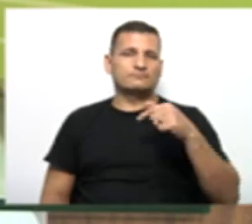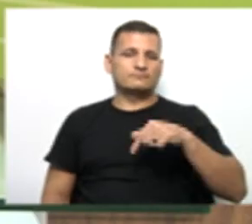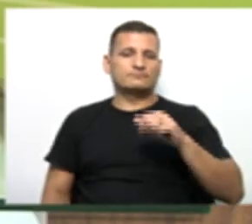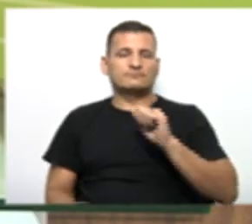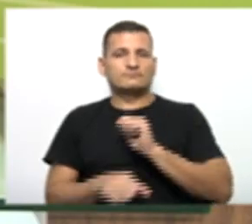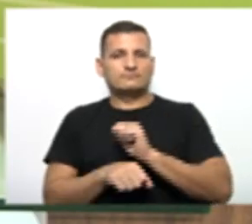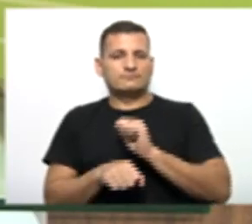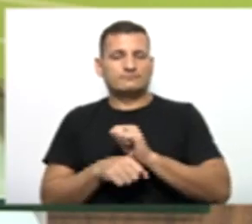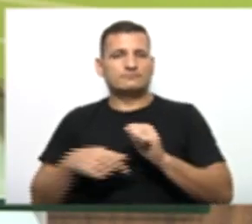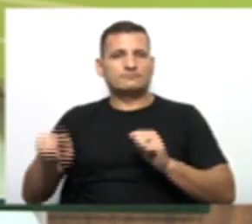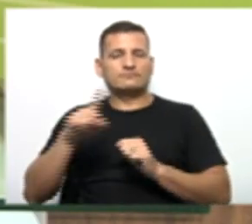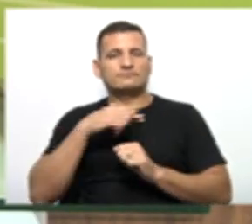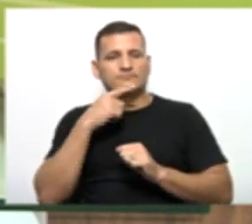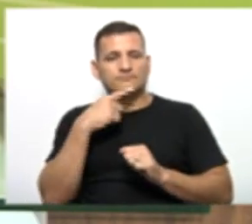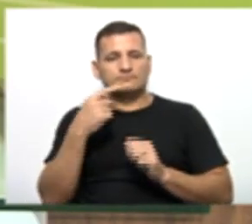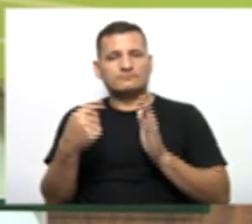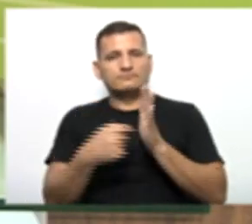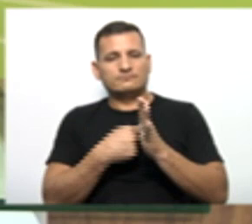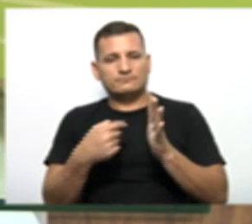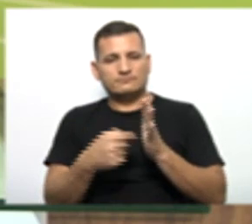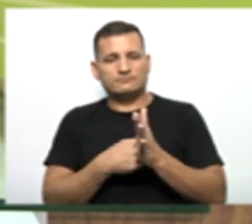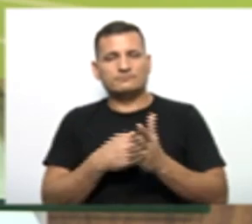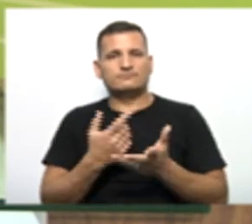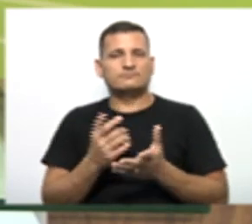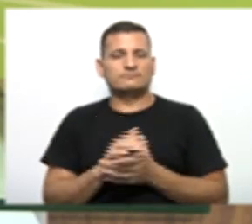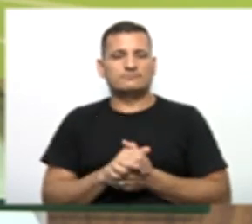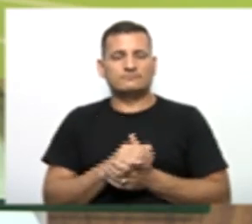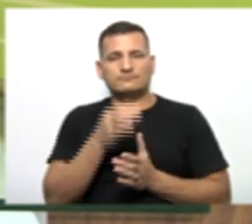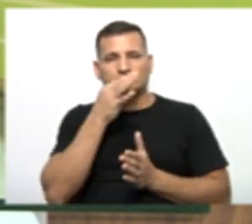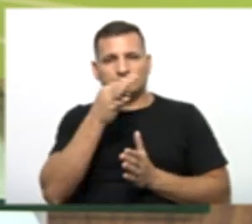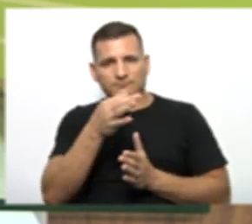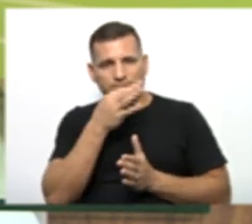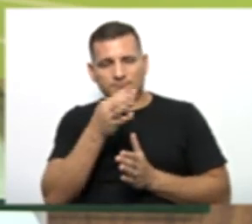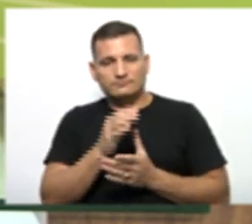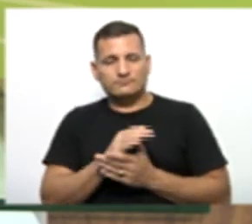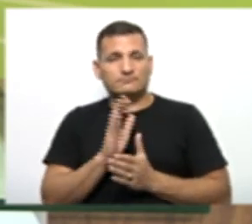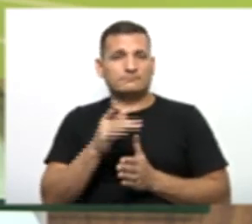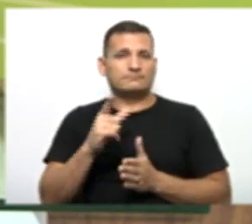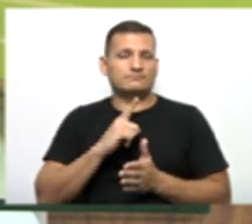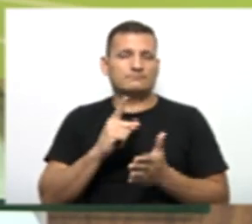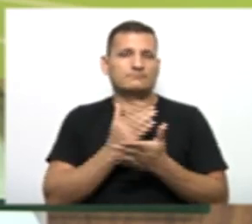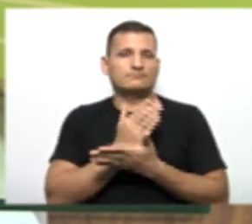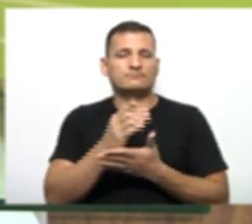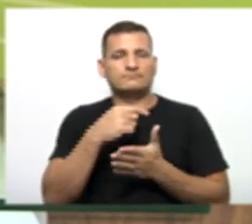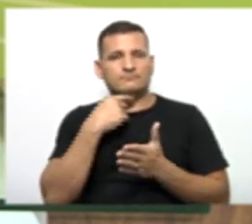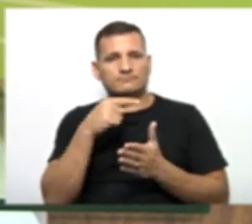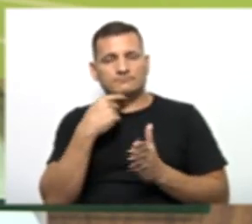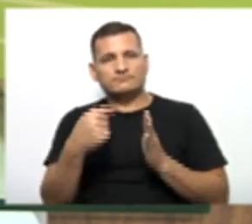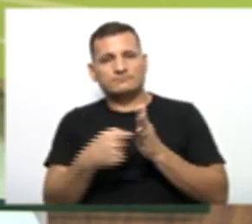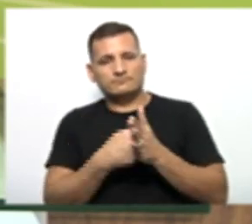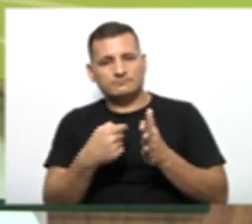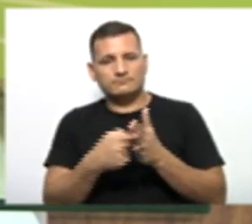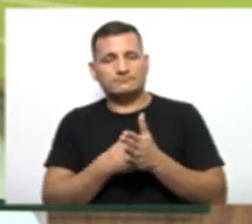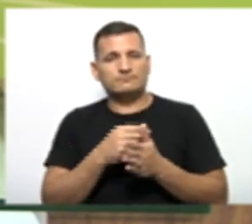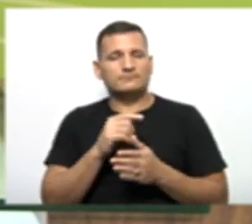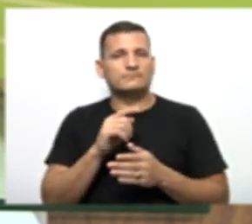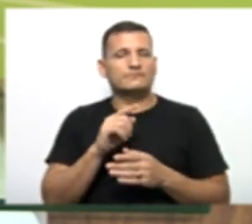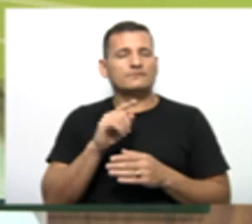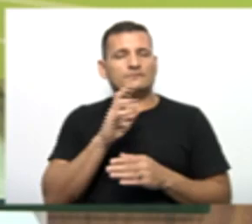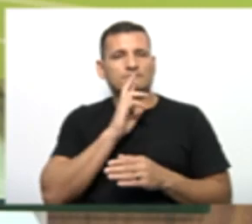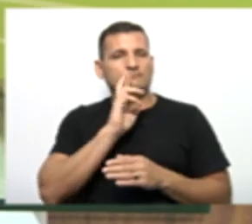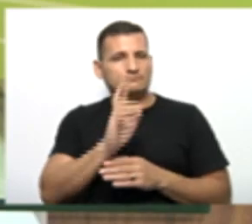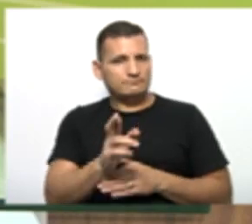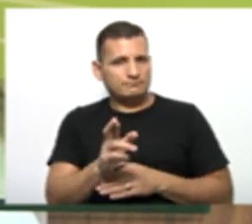os comentários, estamos aguardando as dúvidas. Já surgiram algumas dúvidas, elas vão ser respondidas com